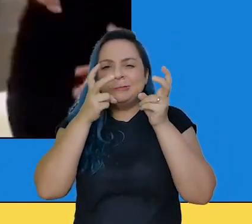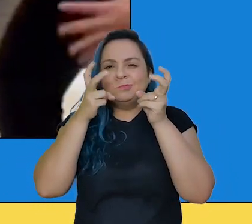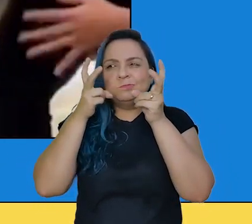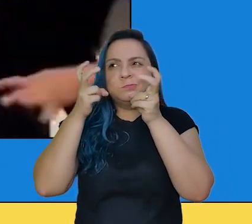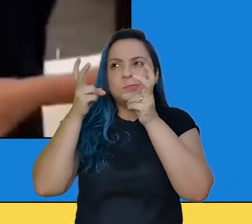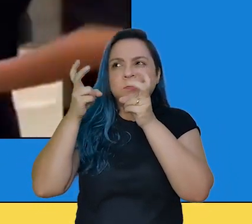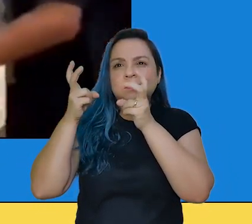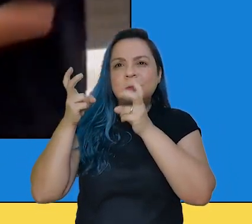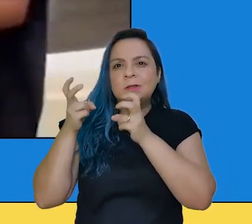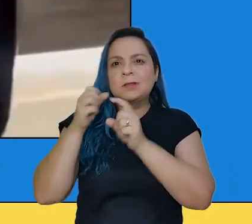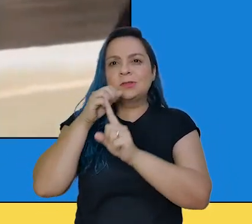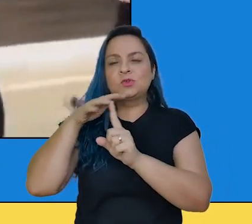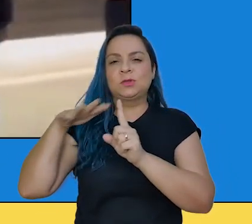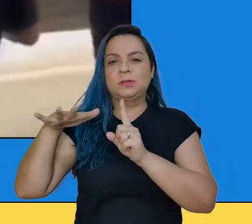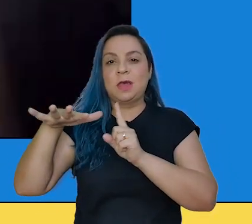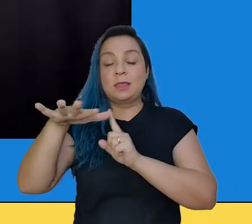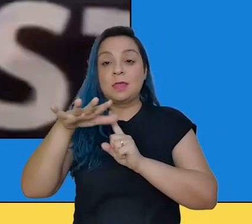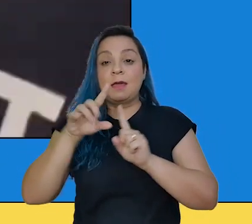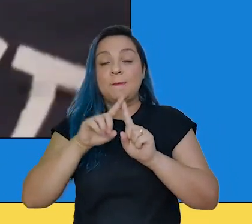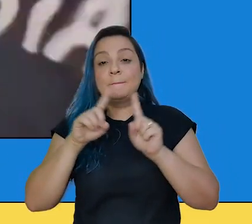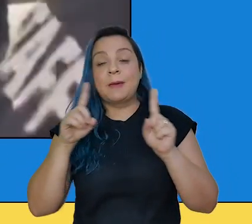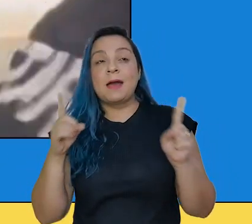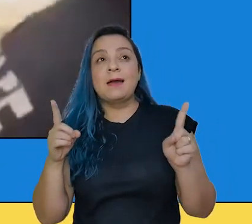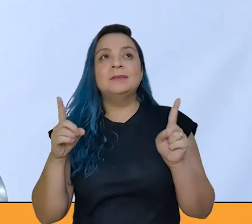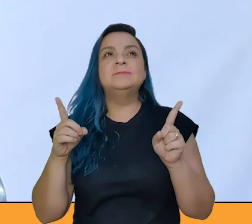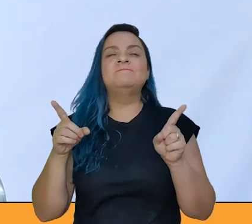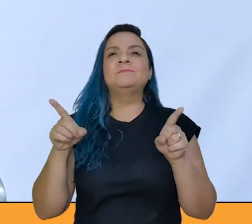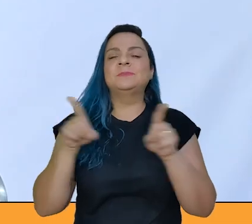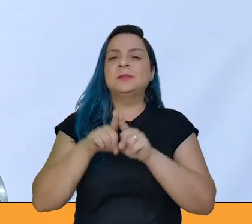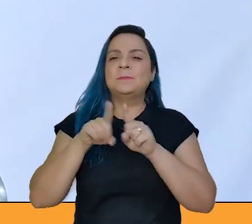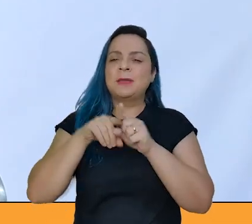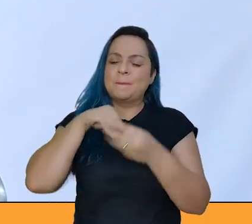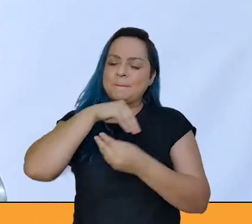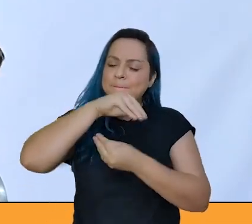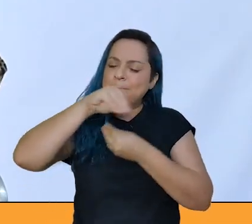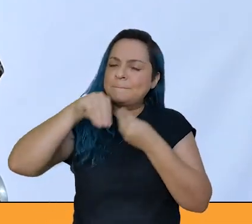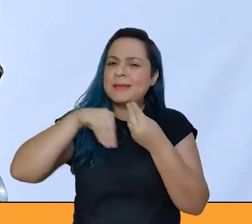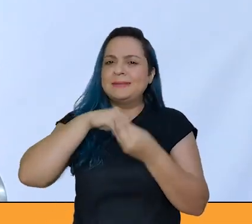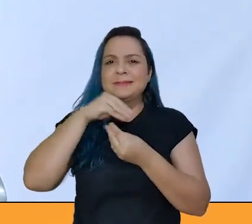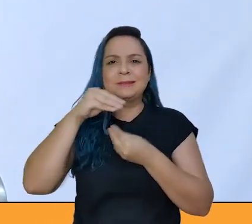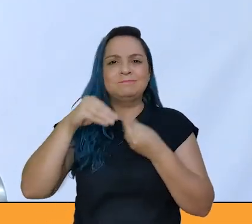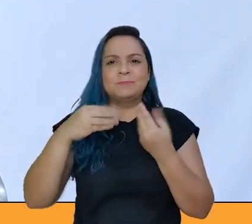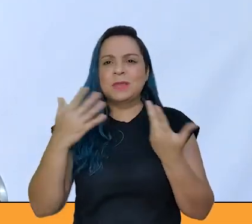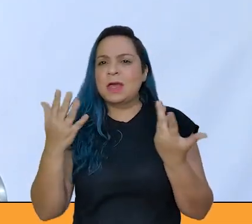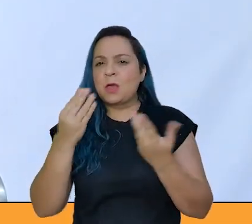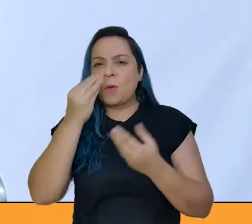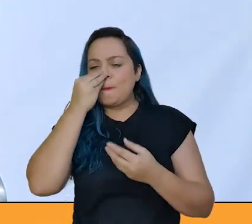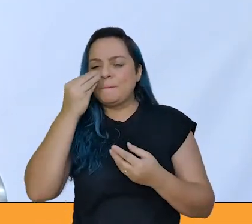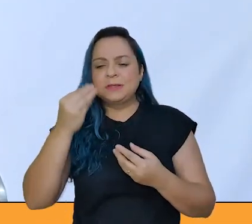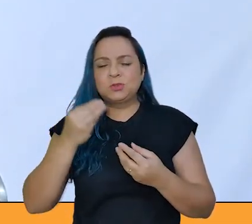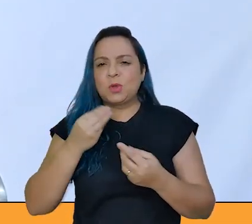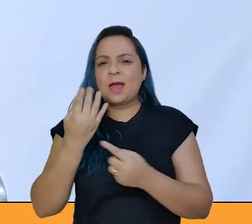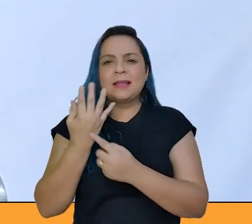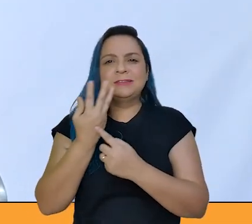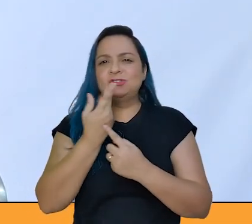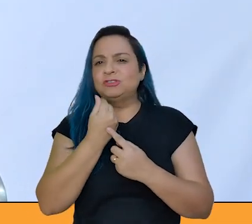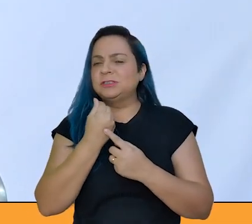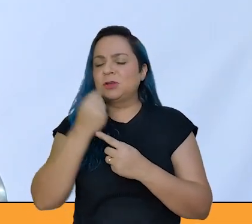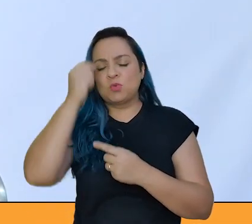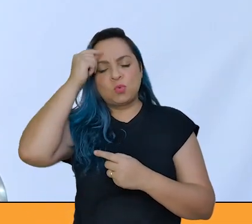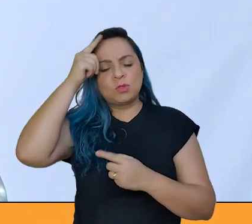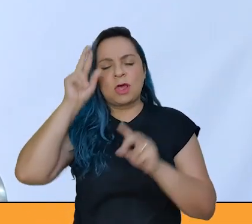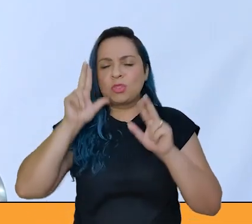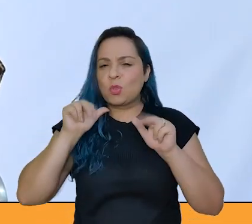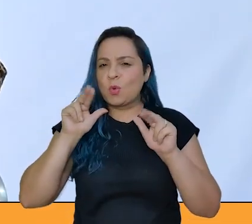se performa na sociedade, mas com essa mescla, sem abandonar as linguagens artísticas e